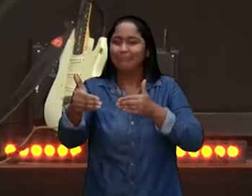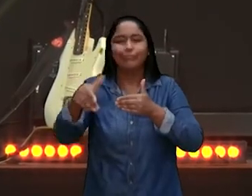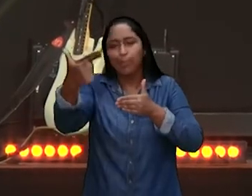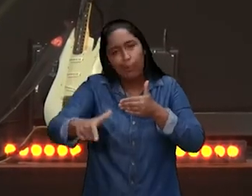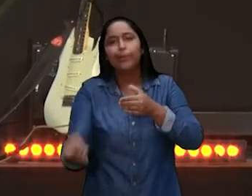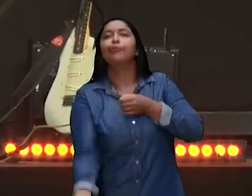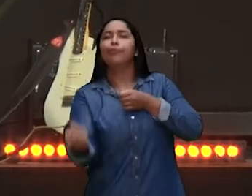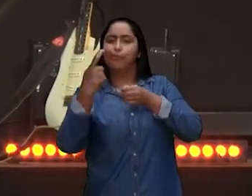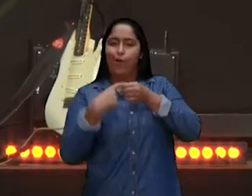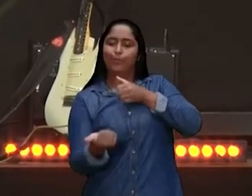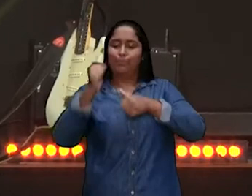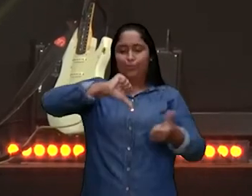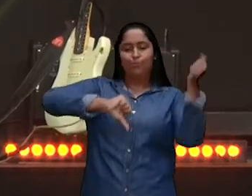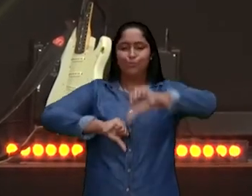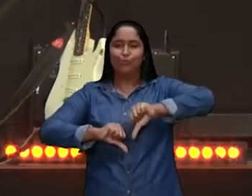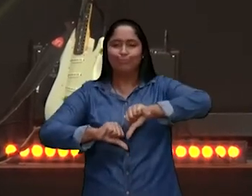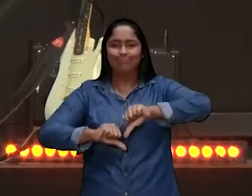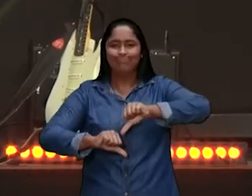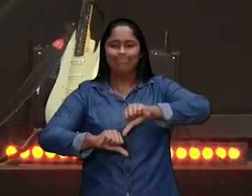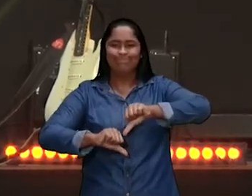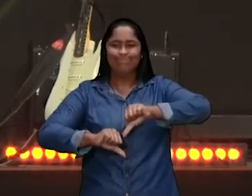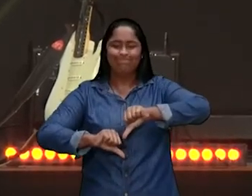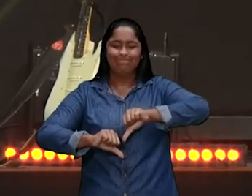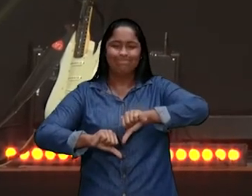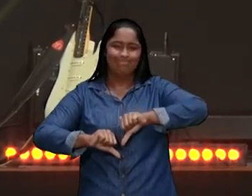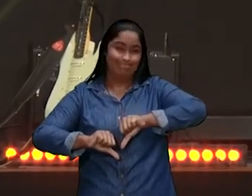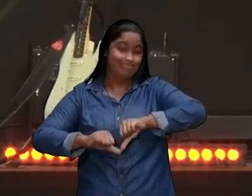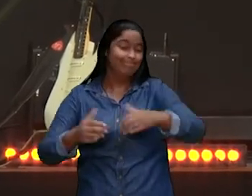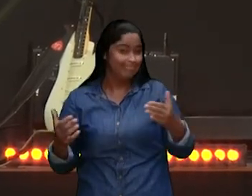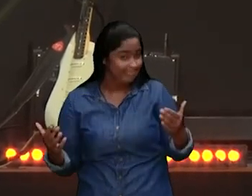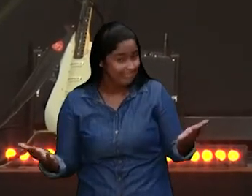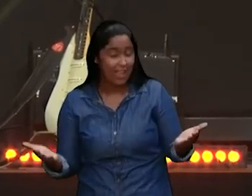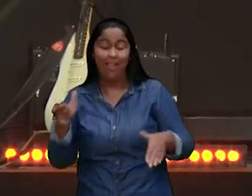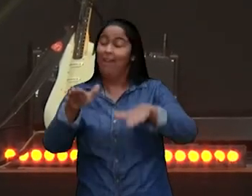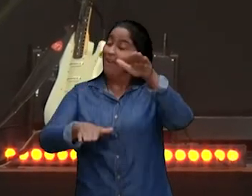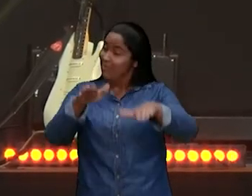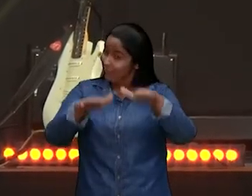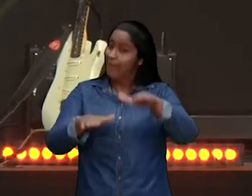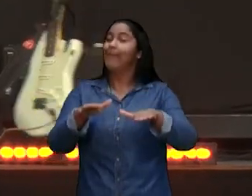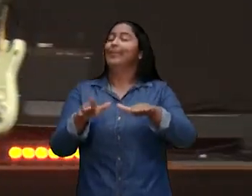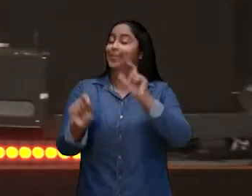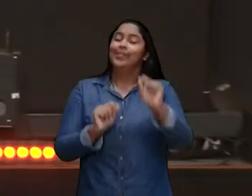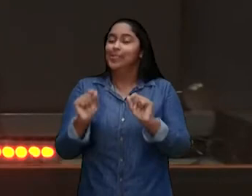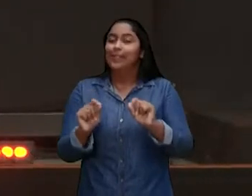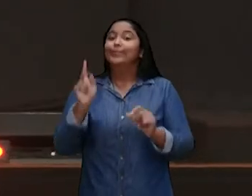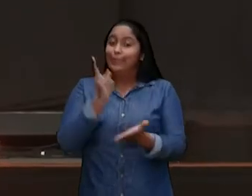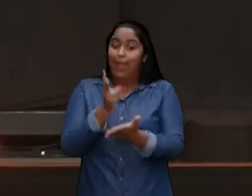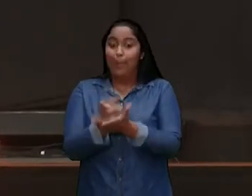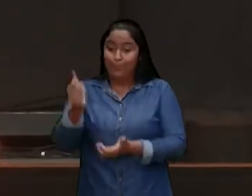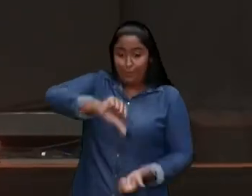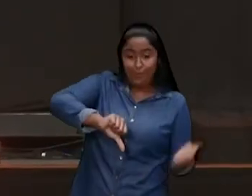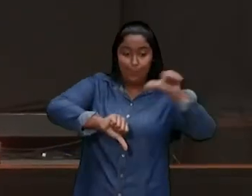espaço dá um para trás ainda mais um para frente e dois para trás tá sempre no mesmo ponto e às vezes a coisa tá piorando